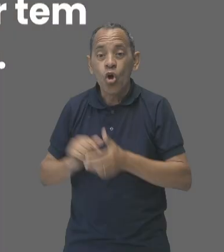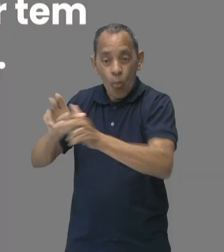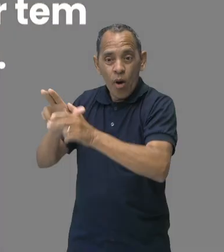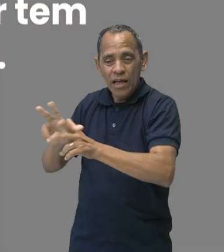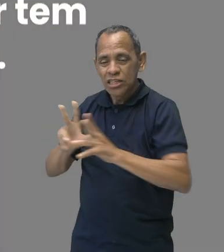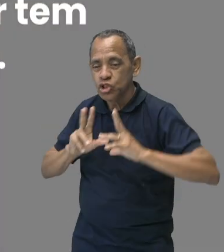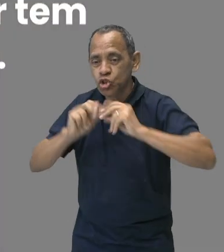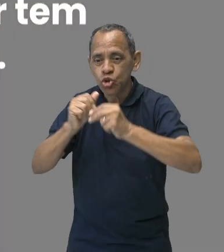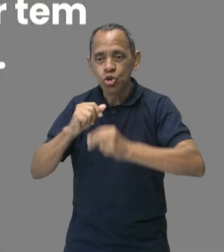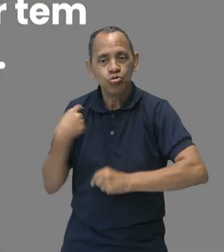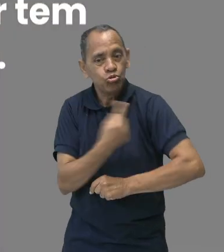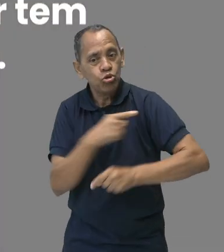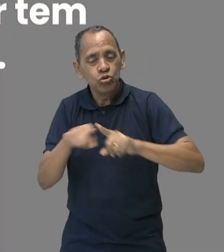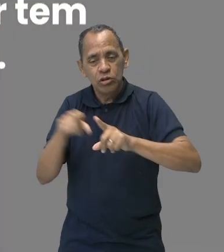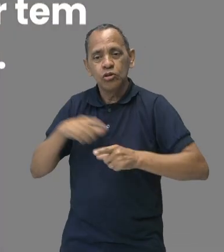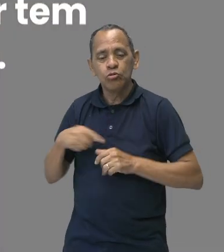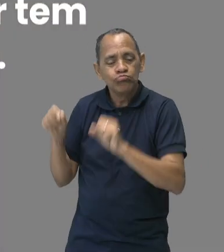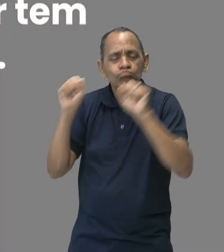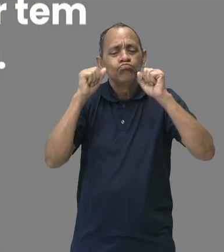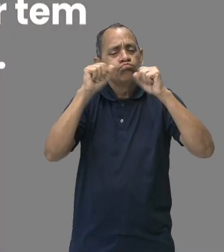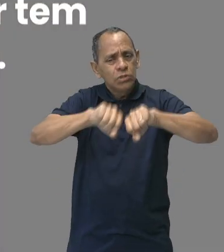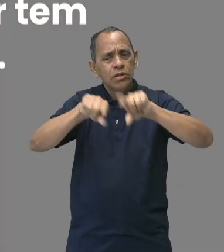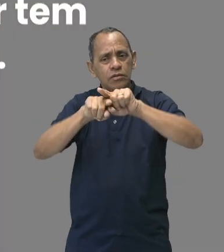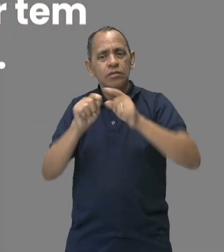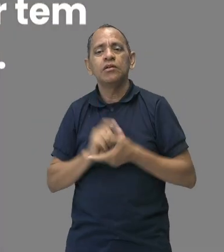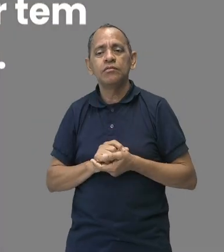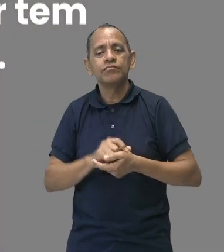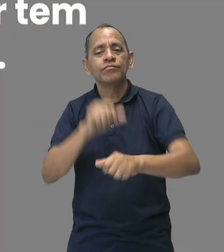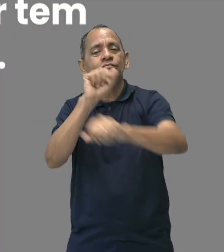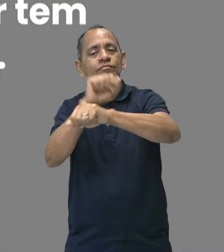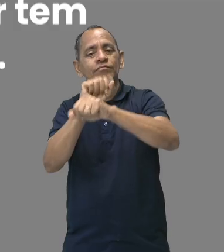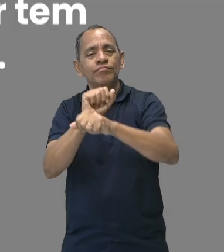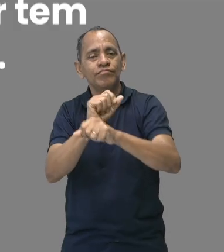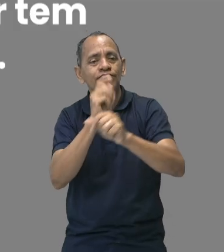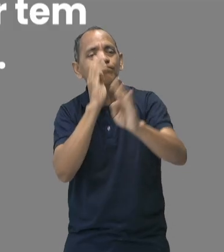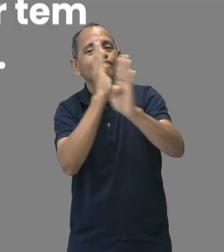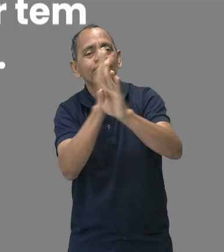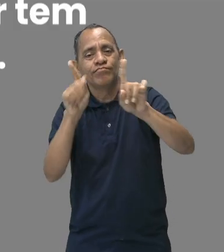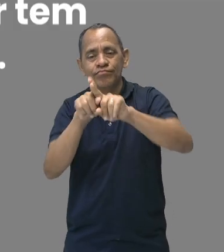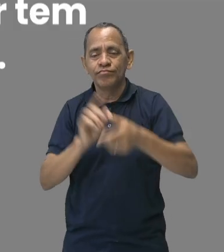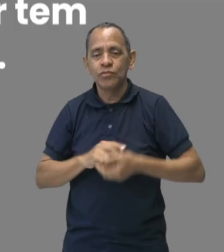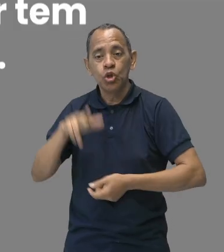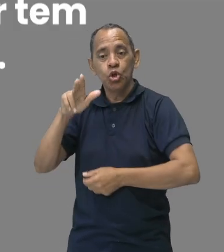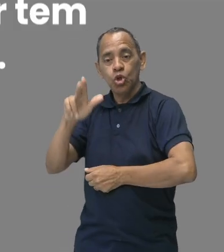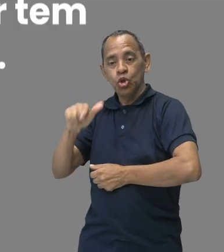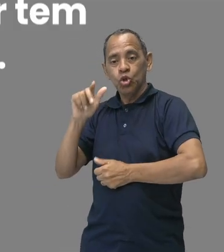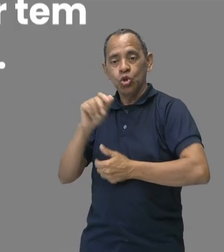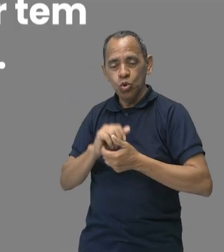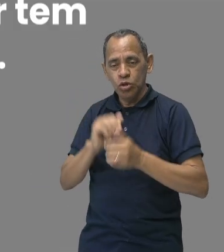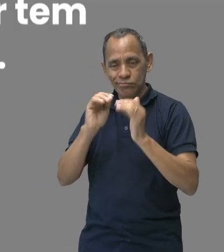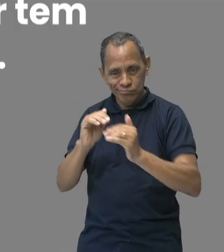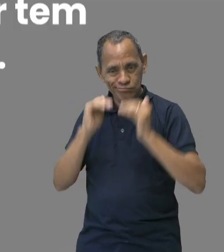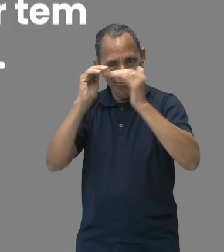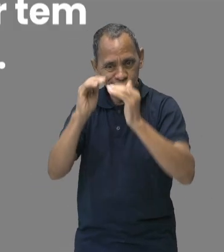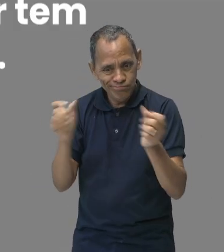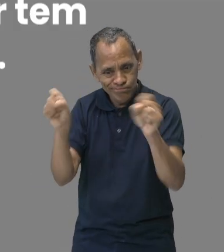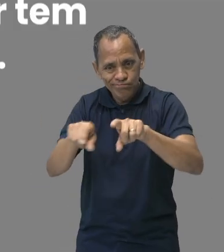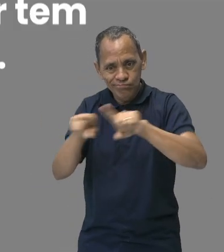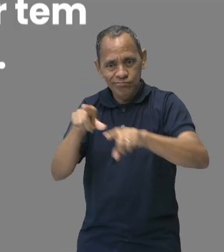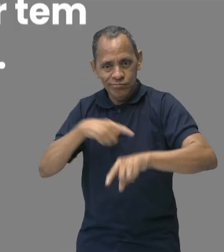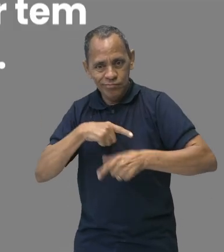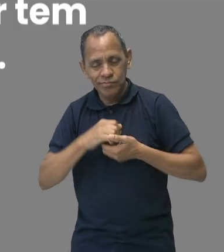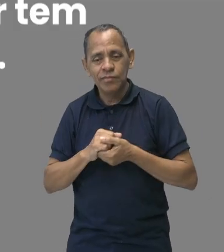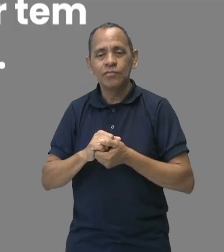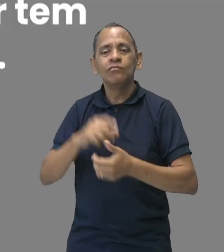Assim como a águia, todos nós temos um potencial dentro de nós, esperando para ser descoberto. Nunca subestime